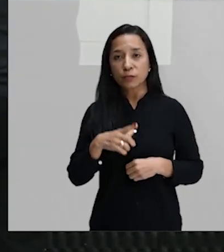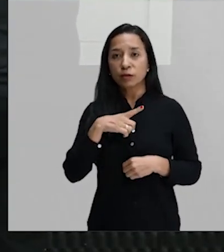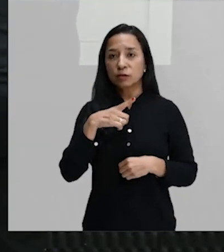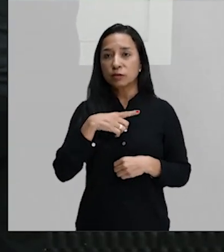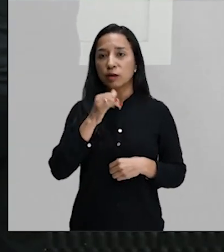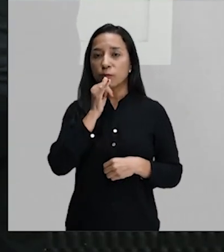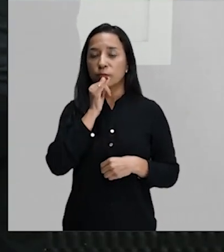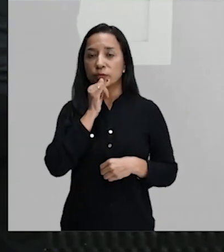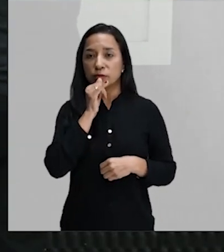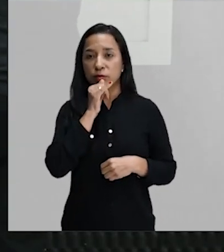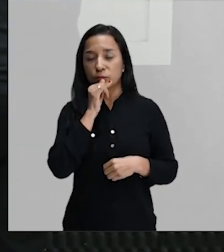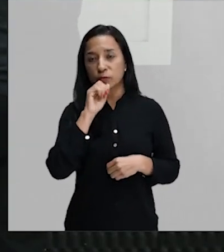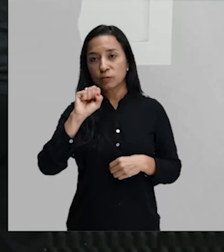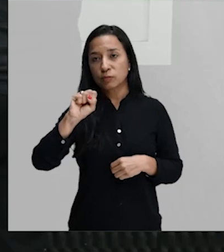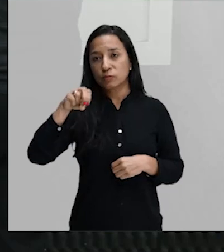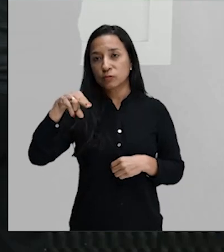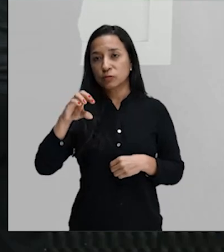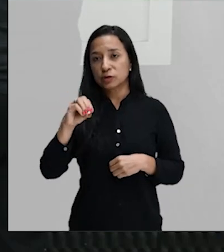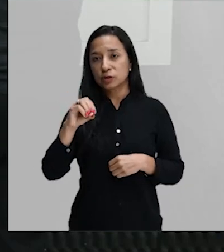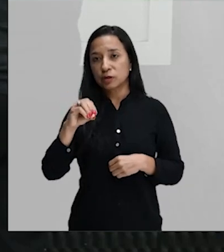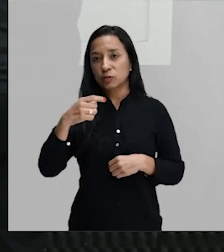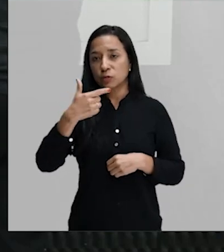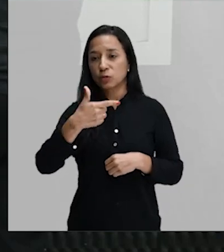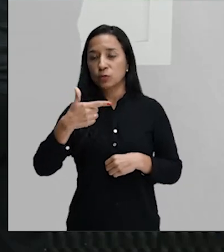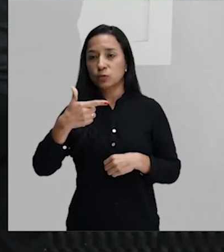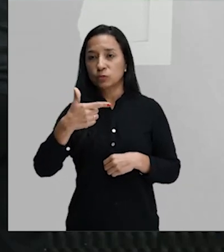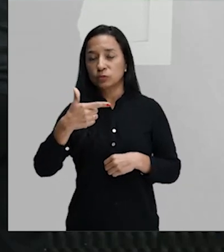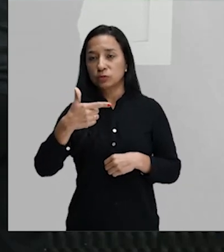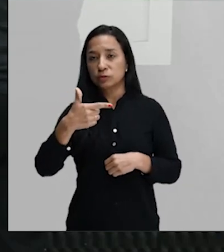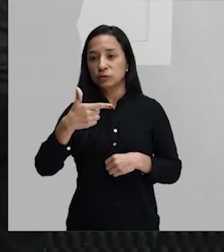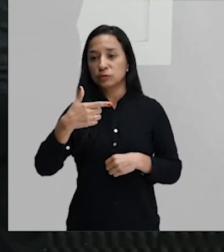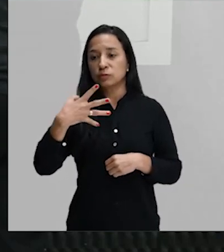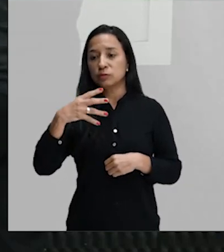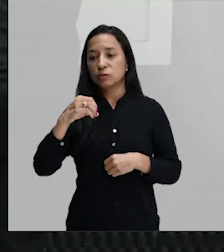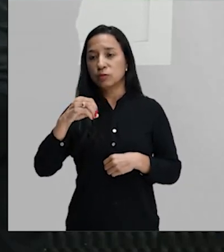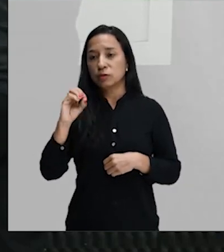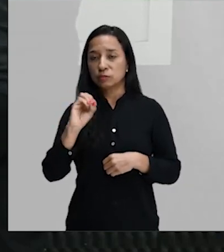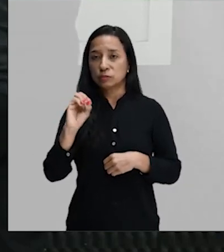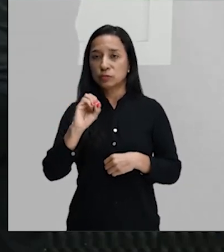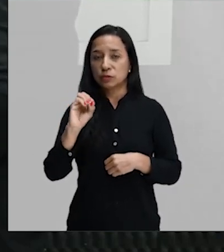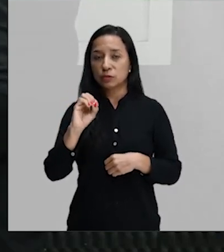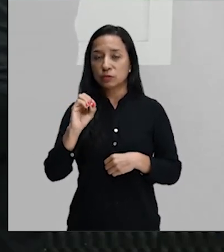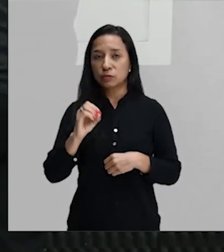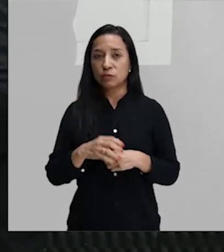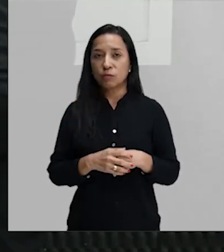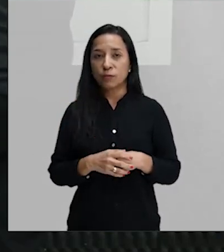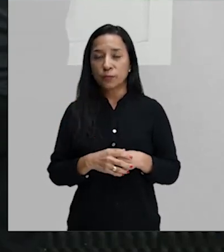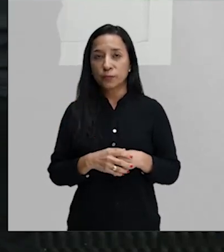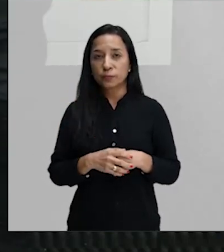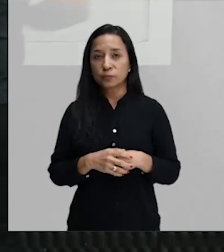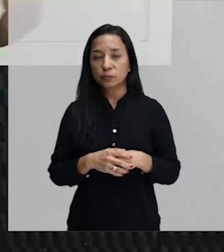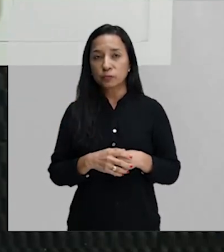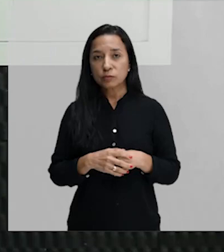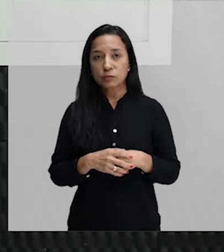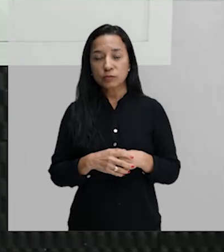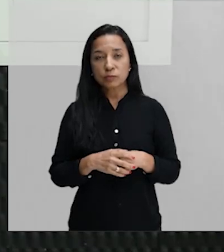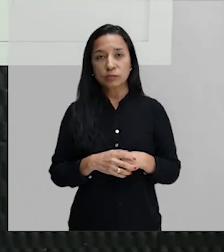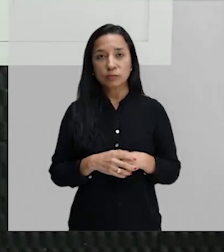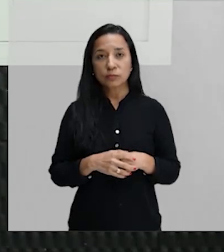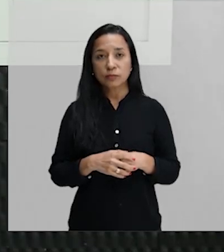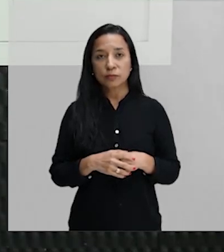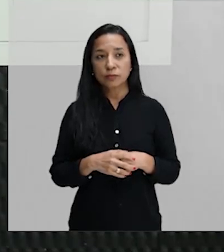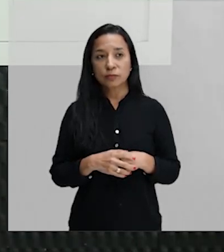exemplo, o seno de 240 graus. Certo? 240